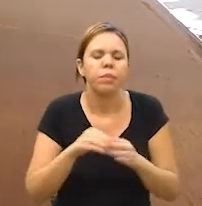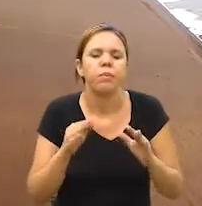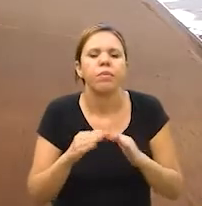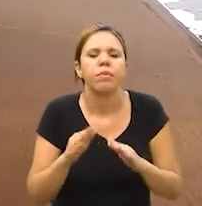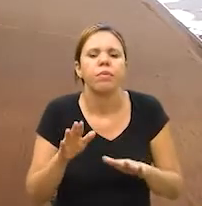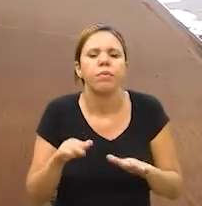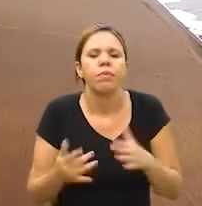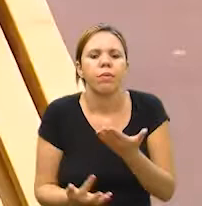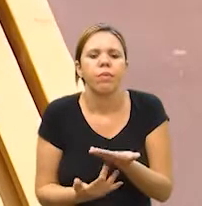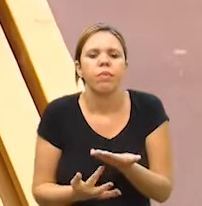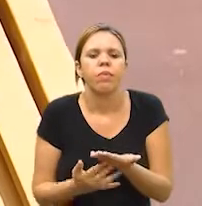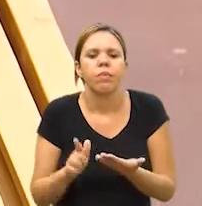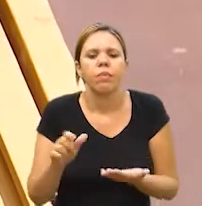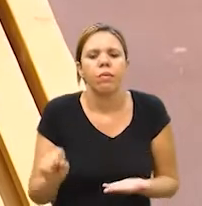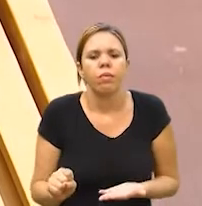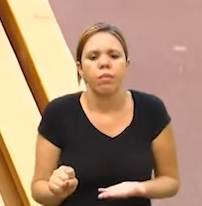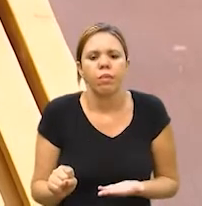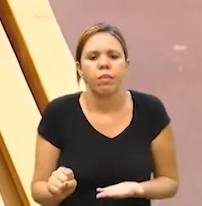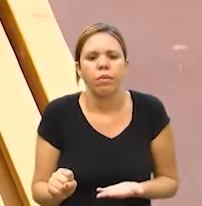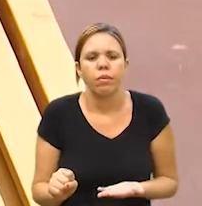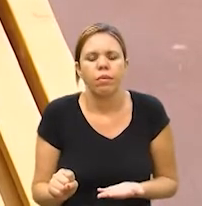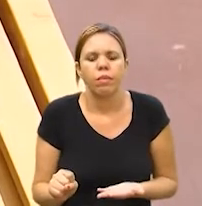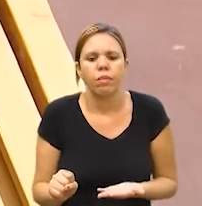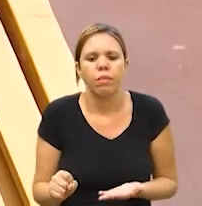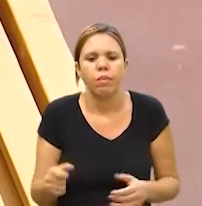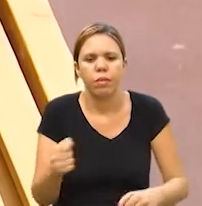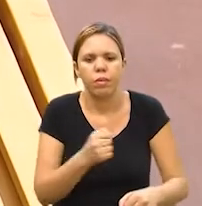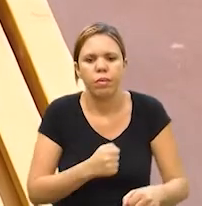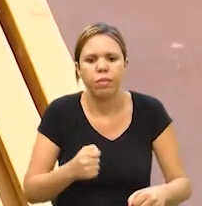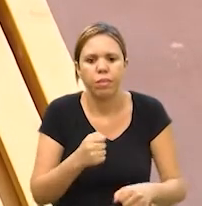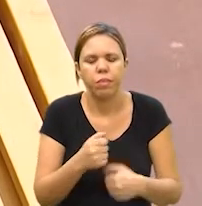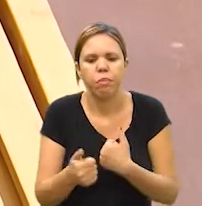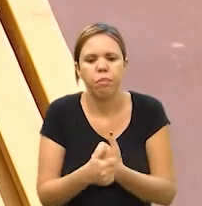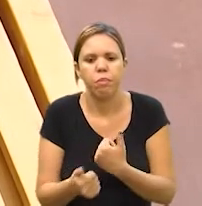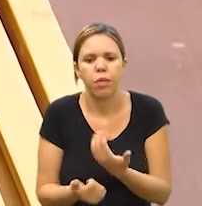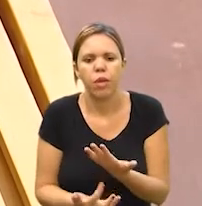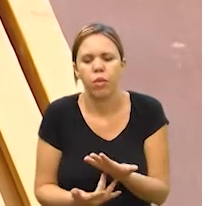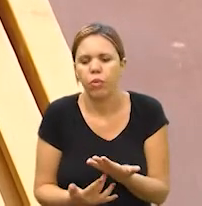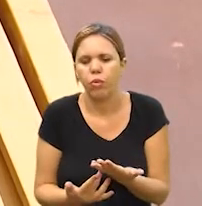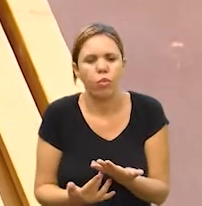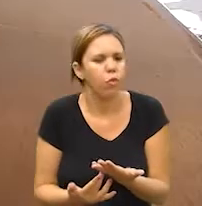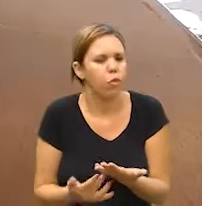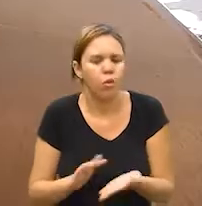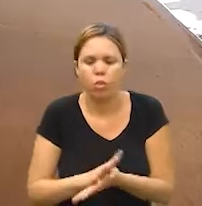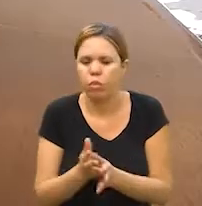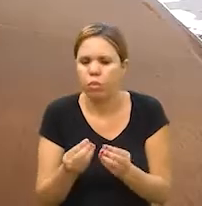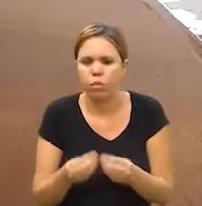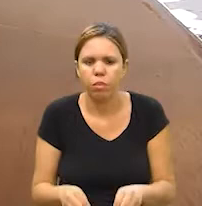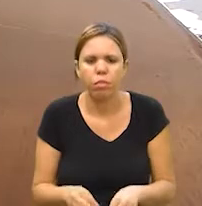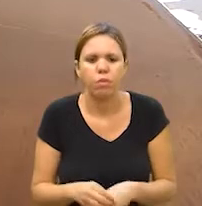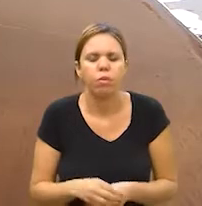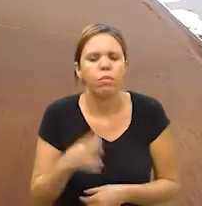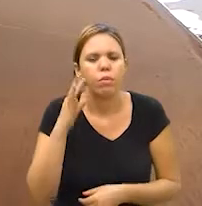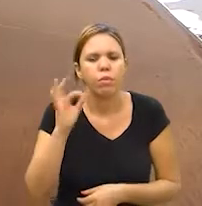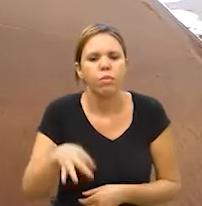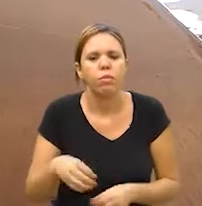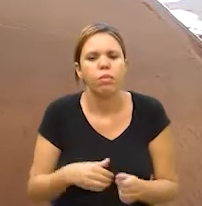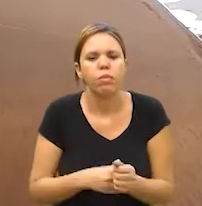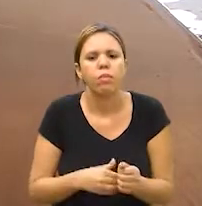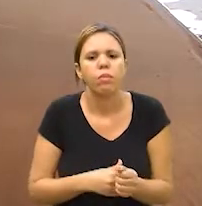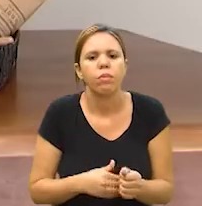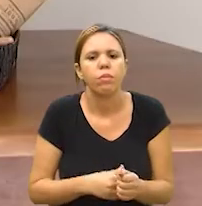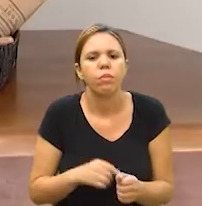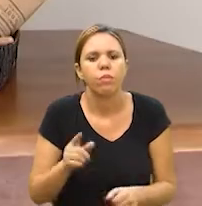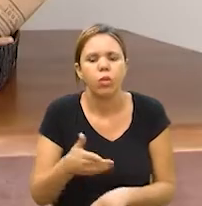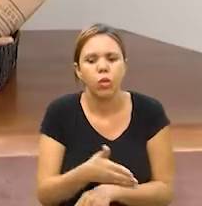é quando o forno é a gás, a altura da panela perto do fogo, para que não queime. Entendi. E aí, mais um segredinho,